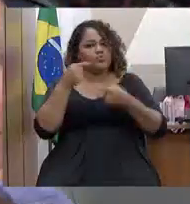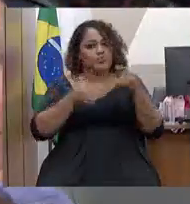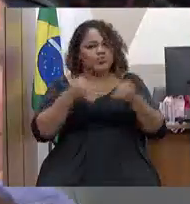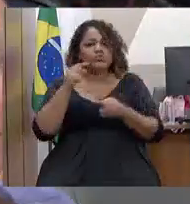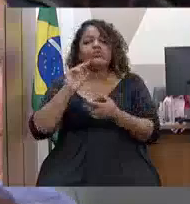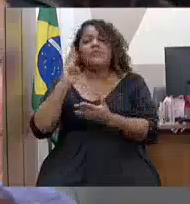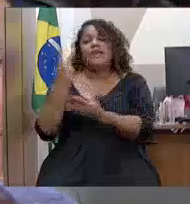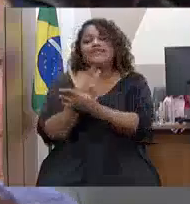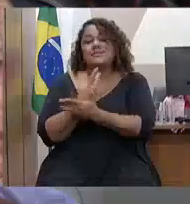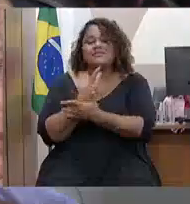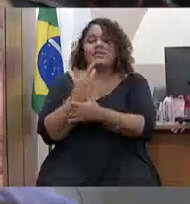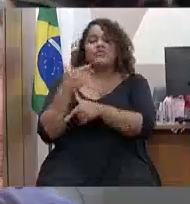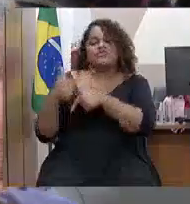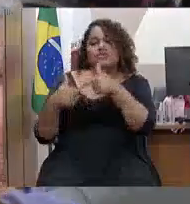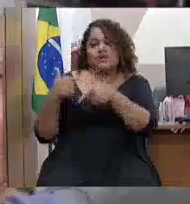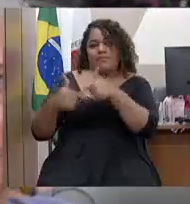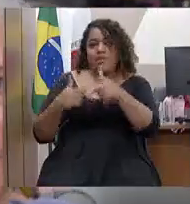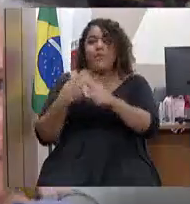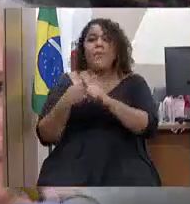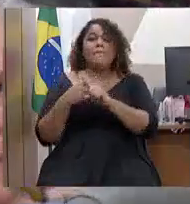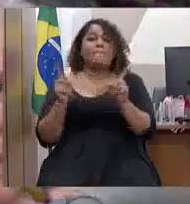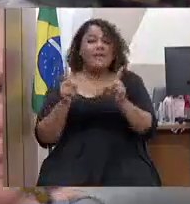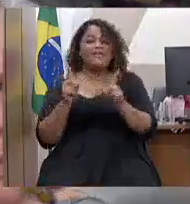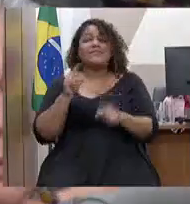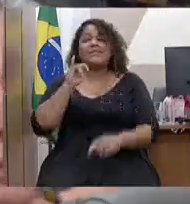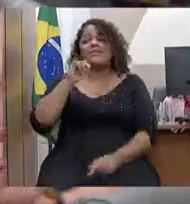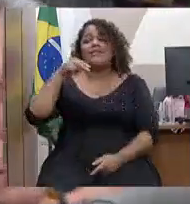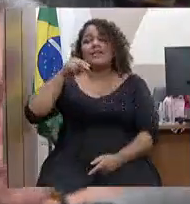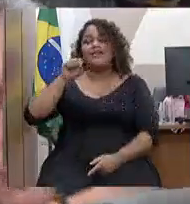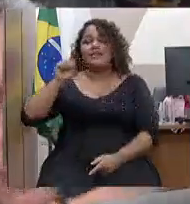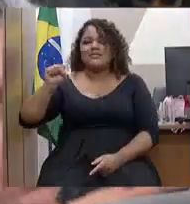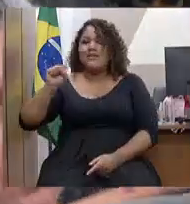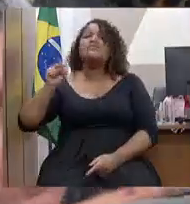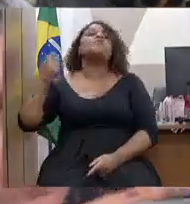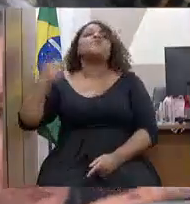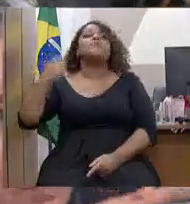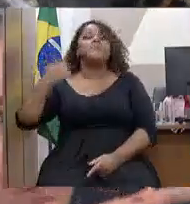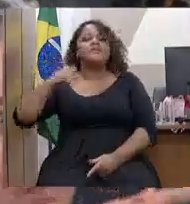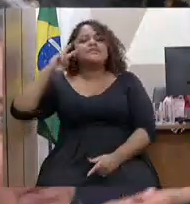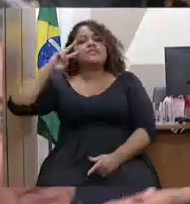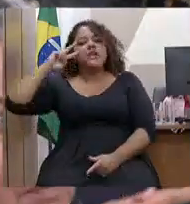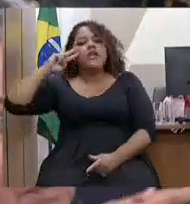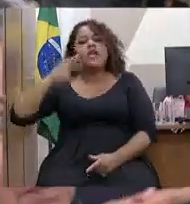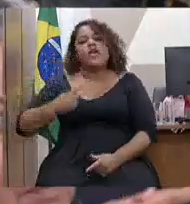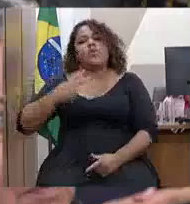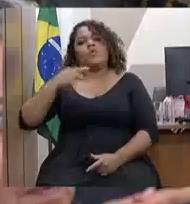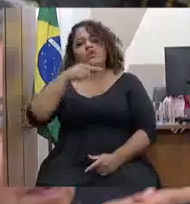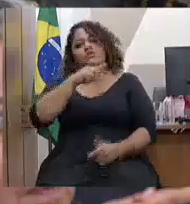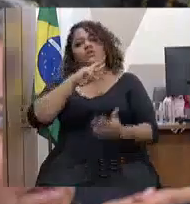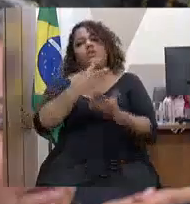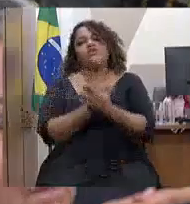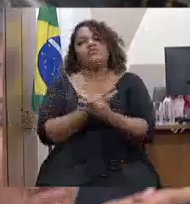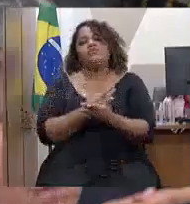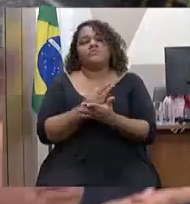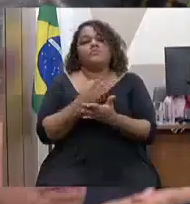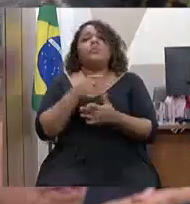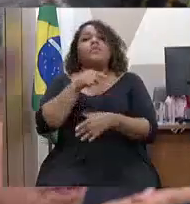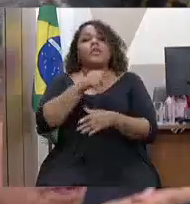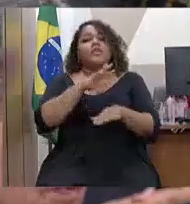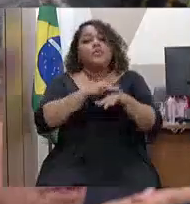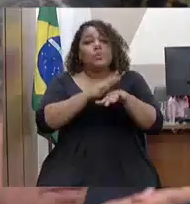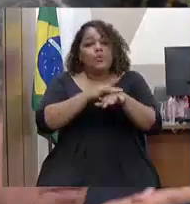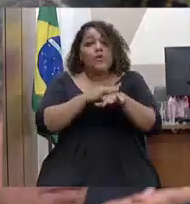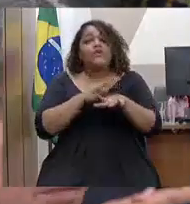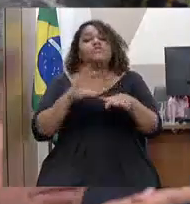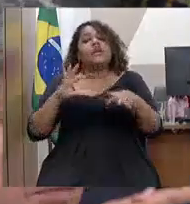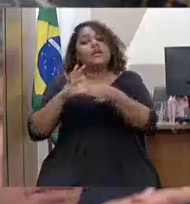acidentes de trabalho mas é preciso que o INSS faça o reconhecimento dessas acidentes e doenças como relacionadas ao